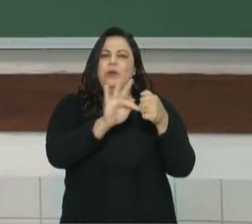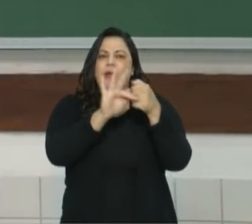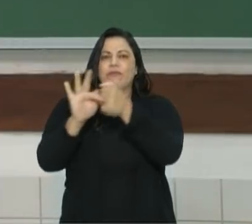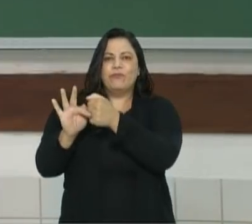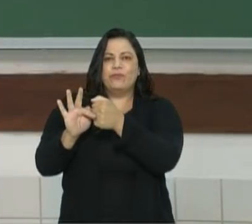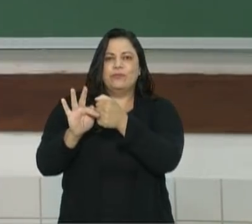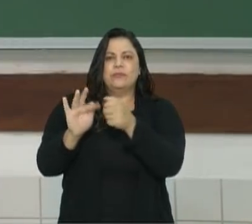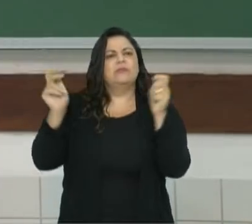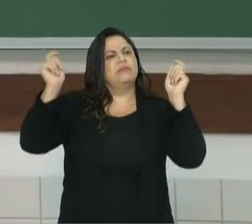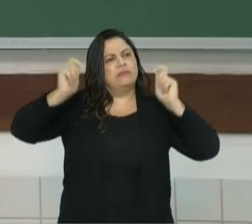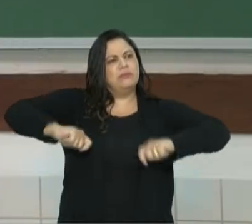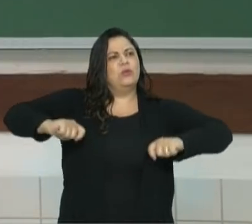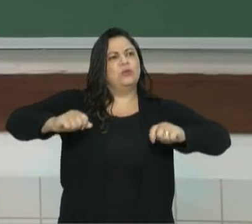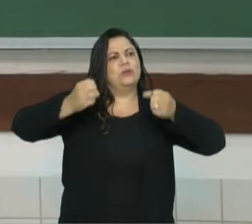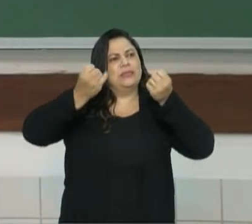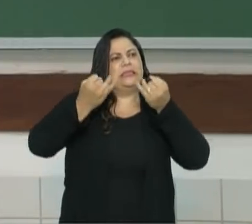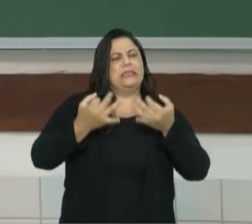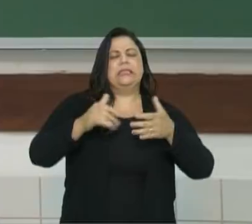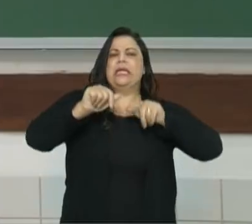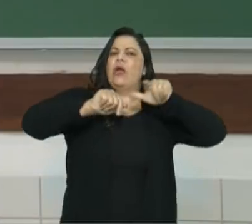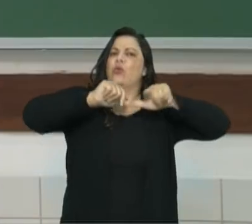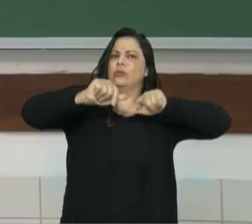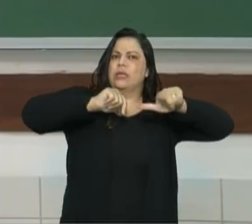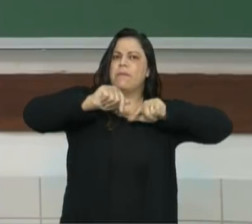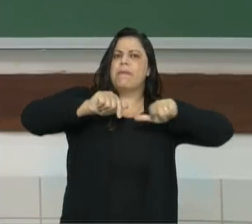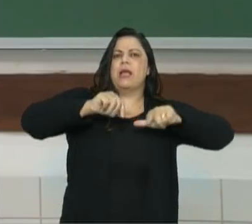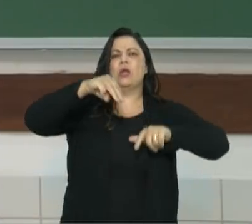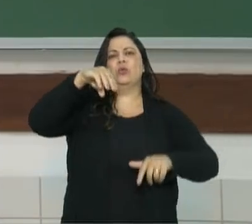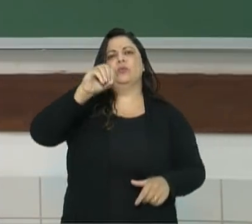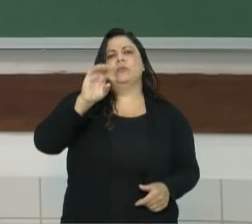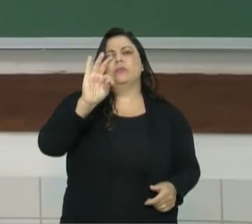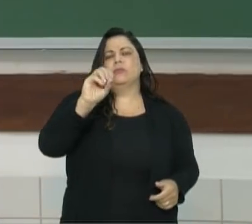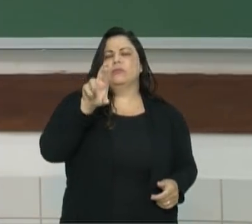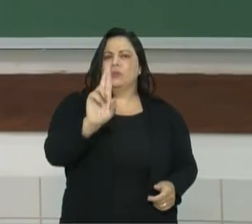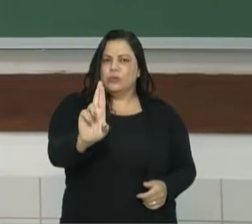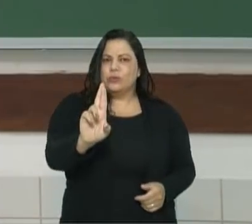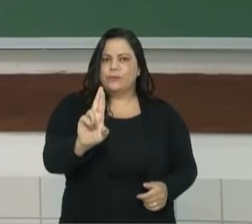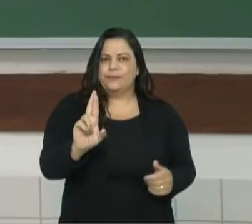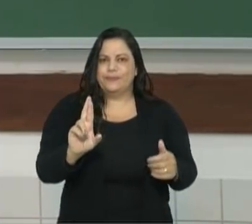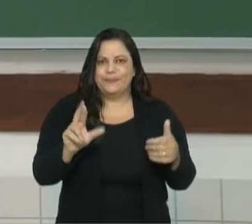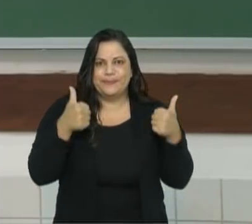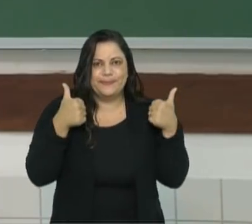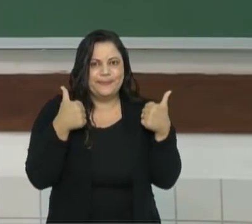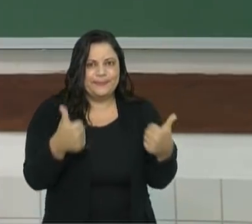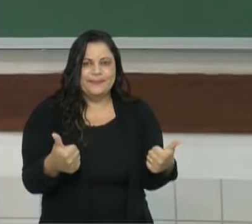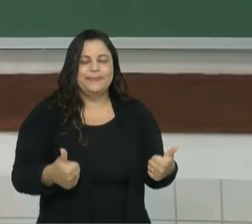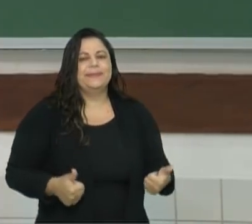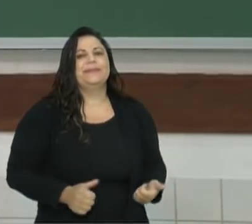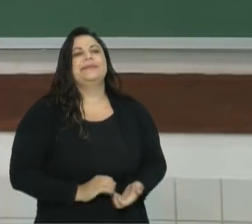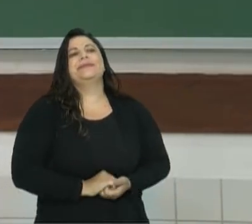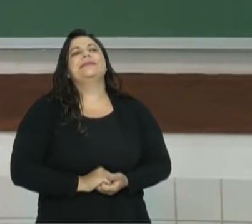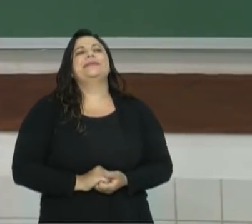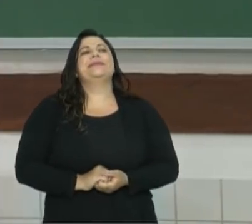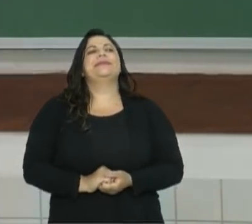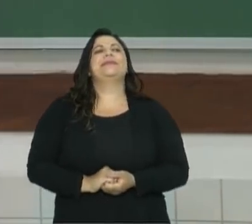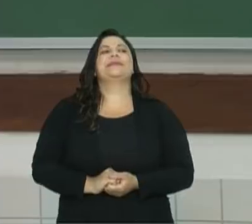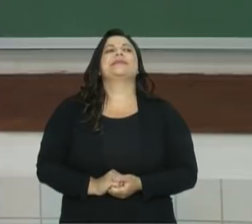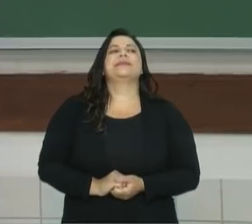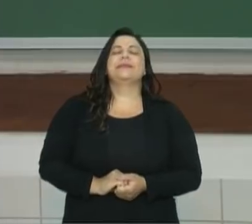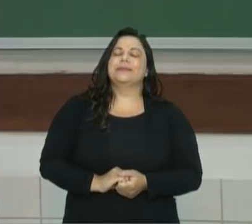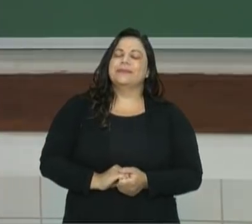que isso aqui é uma força, um trabalho motor, certo? Então, tá aí.